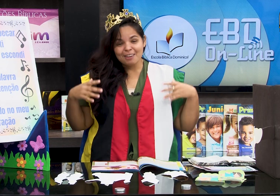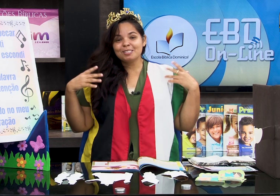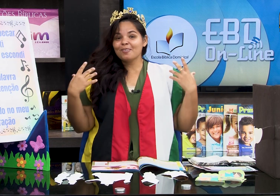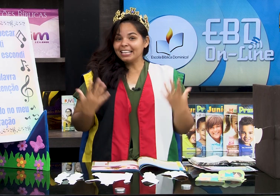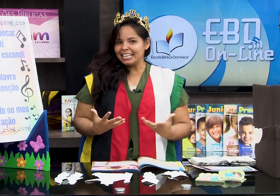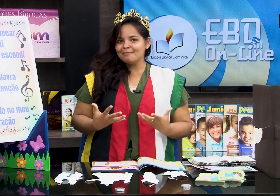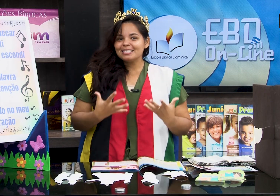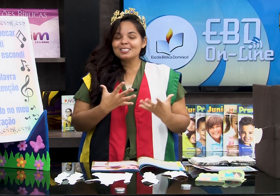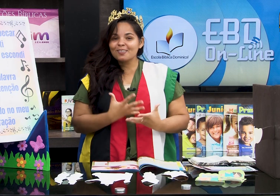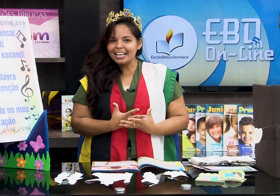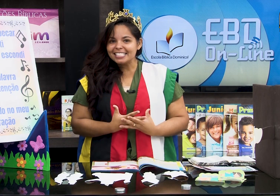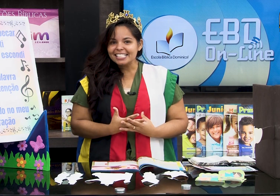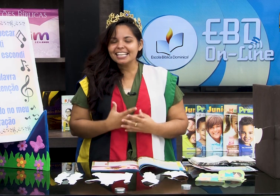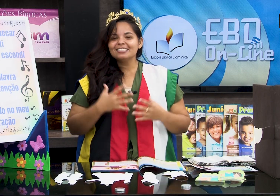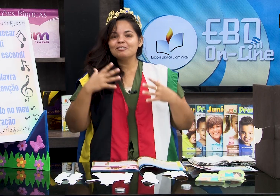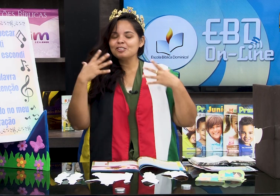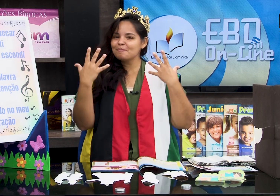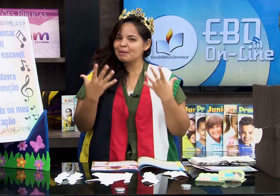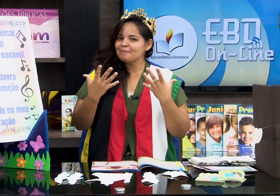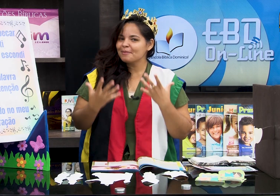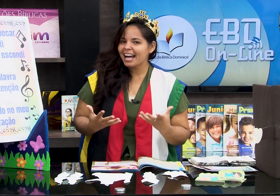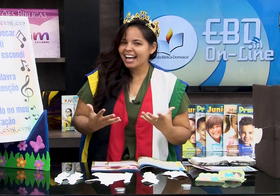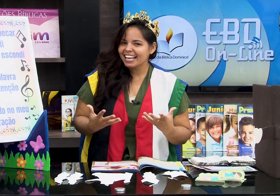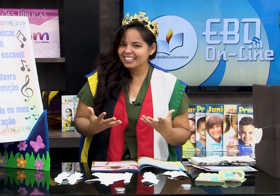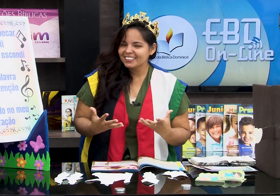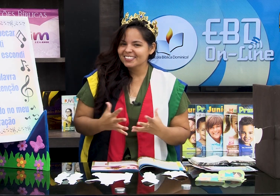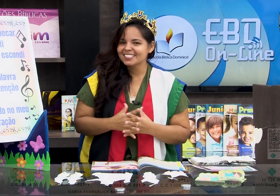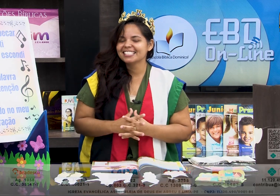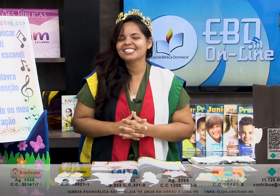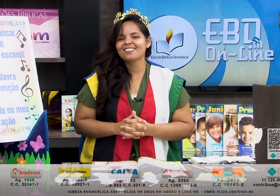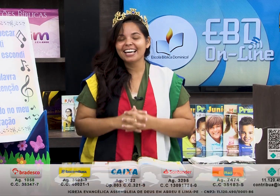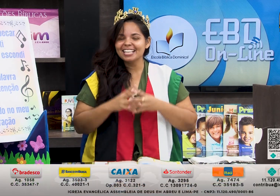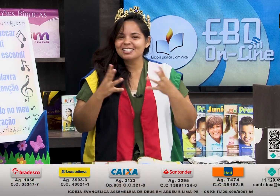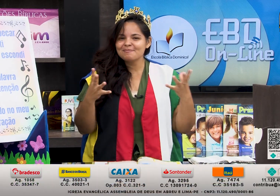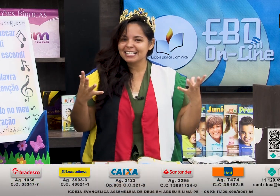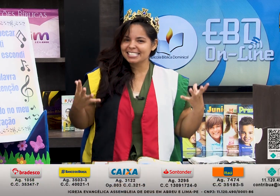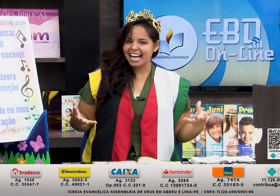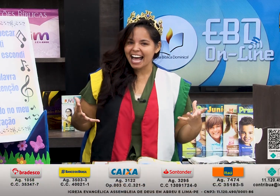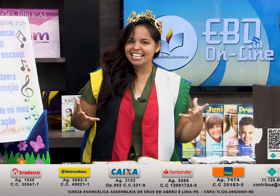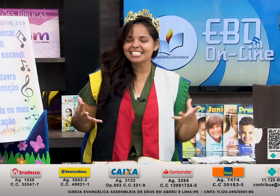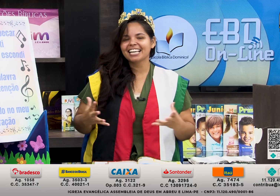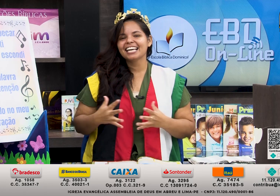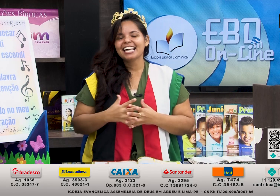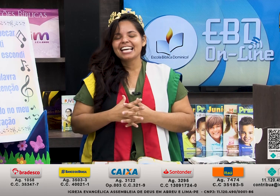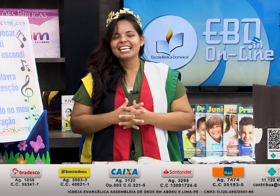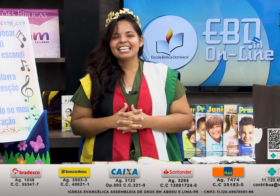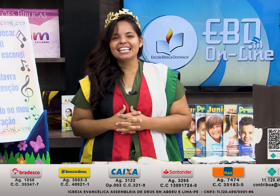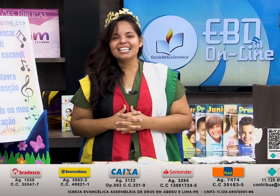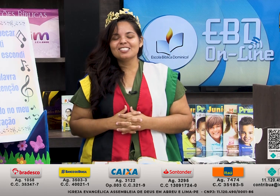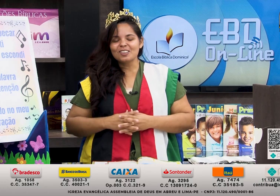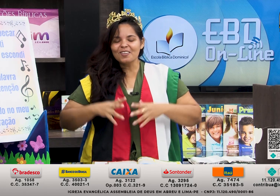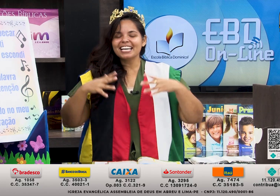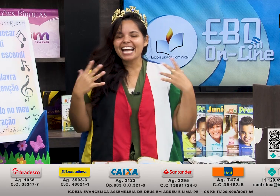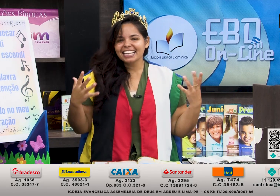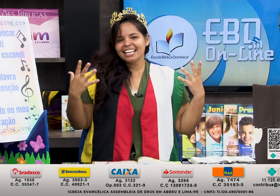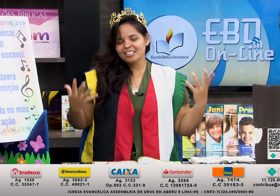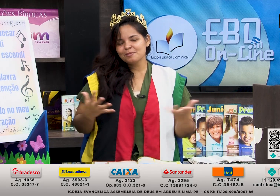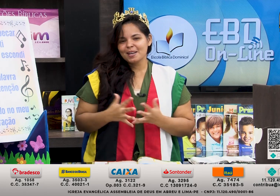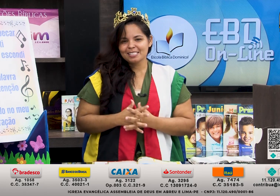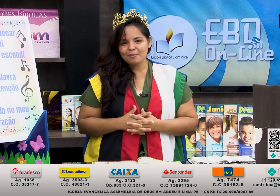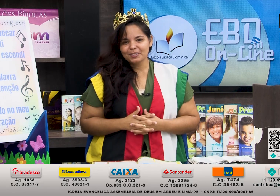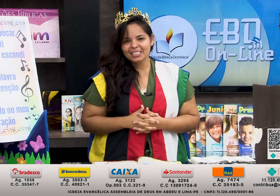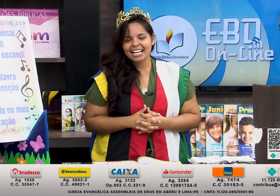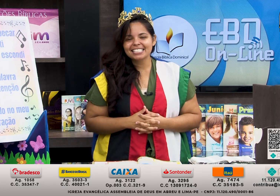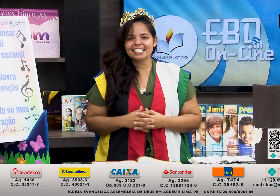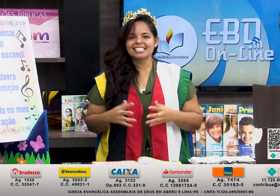professores! Eu estou aqui, mas eu sou a tia dos primários. Estou aqui de passagem e sou grata a